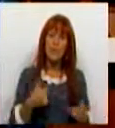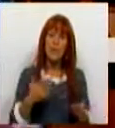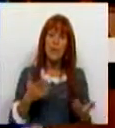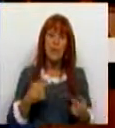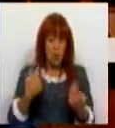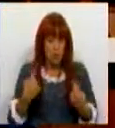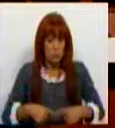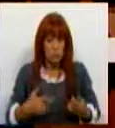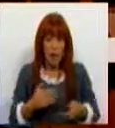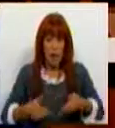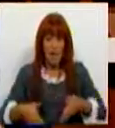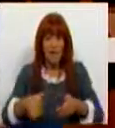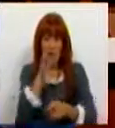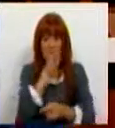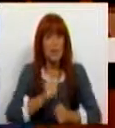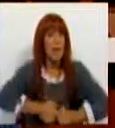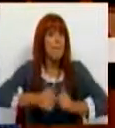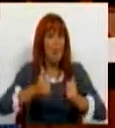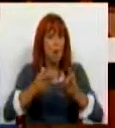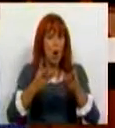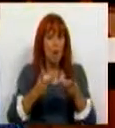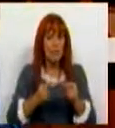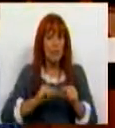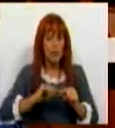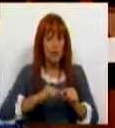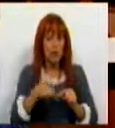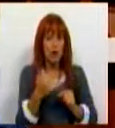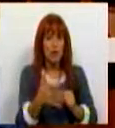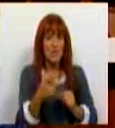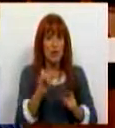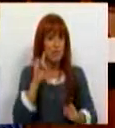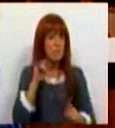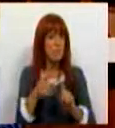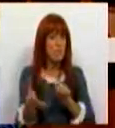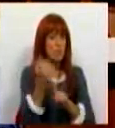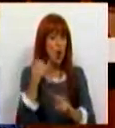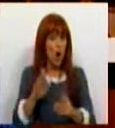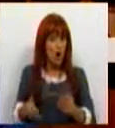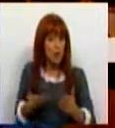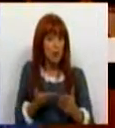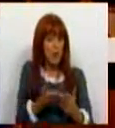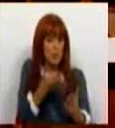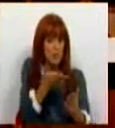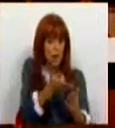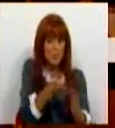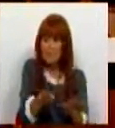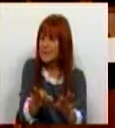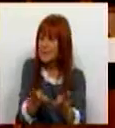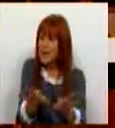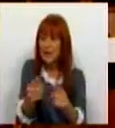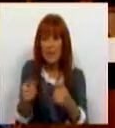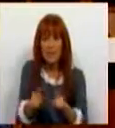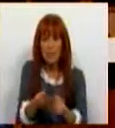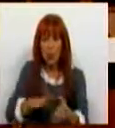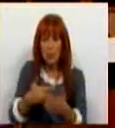só estamos a caminho de executar bem o Orçamento de 2016 e de atingir as metas a que nos propusemos, como